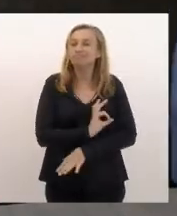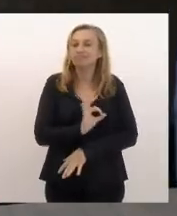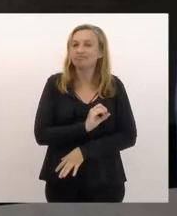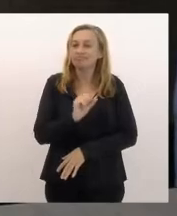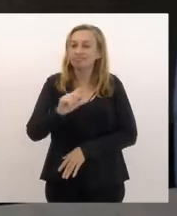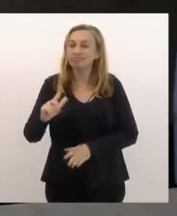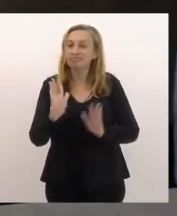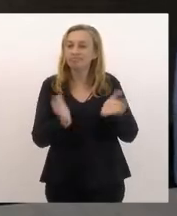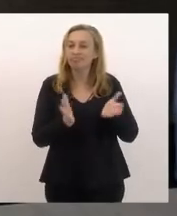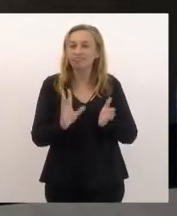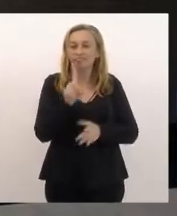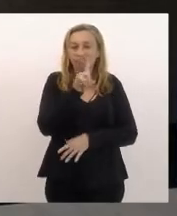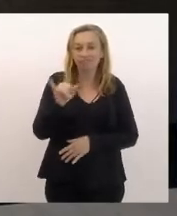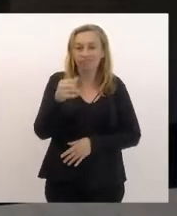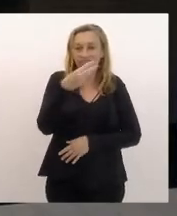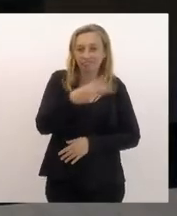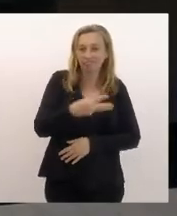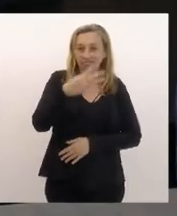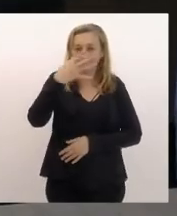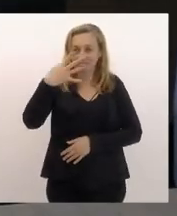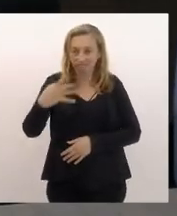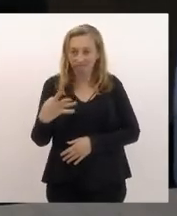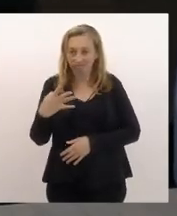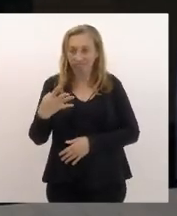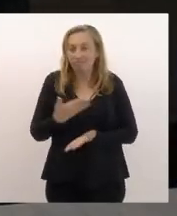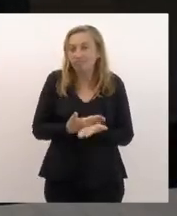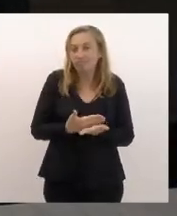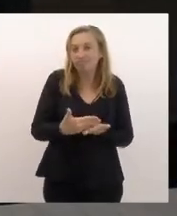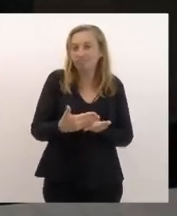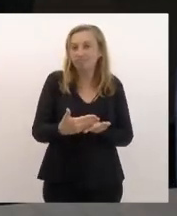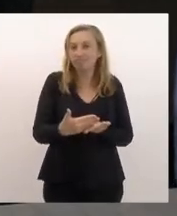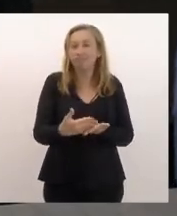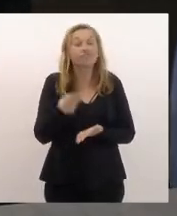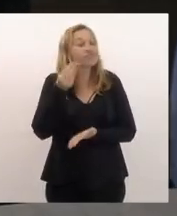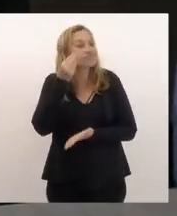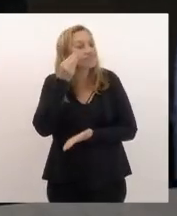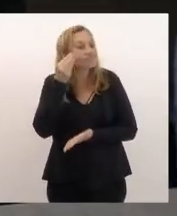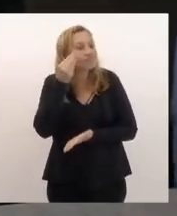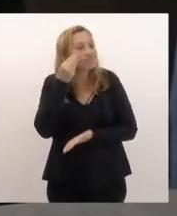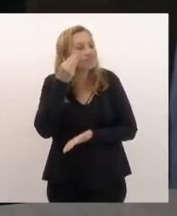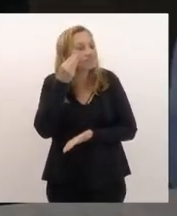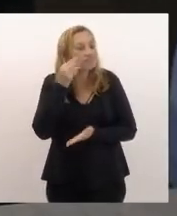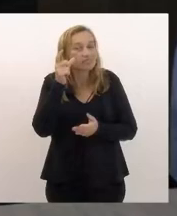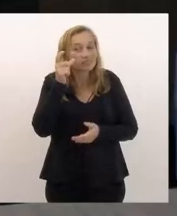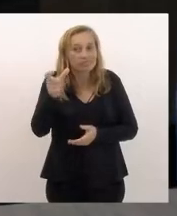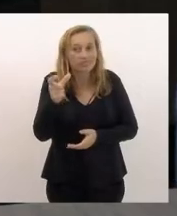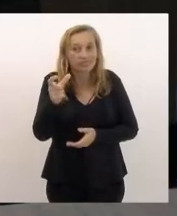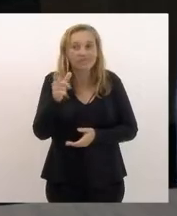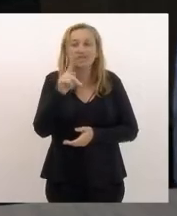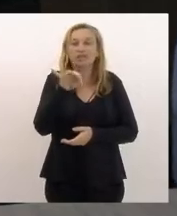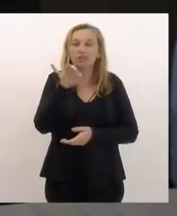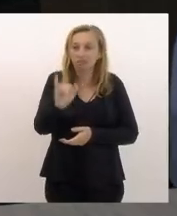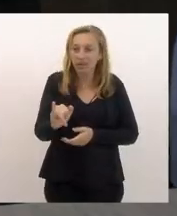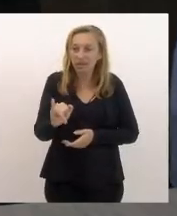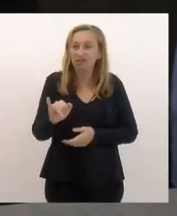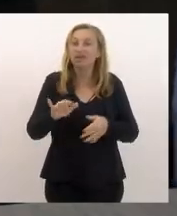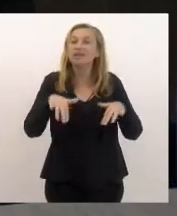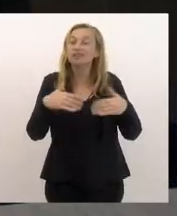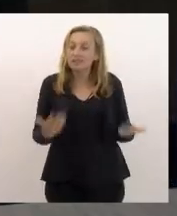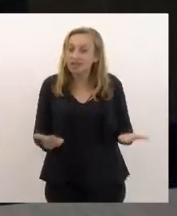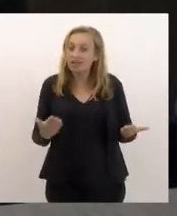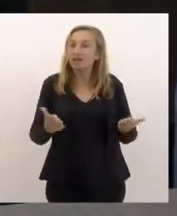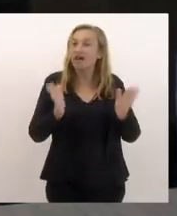que agora, dia 13 e dia 4, começam os testes do Alerta PRI. Então, a